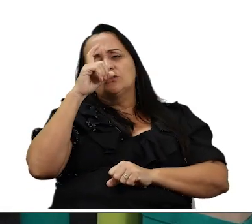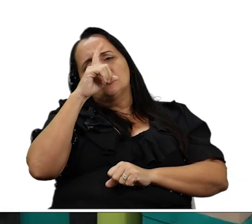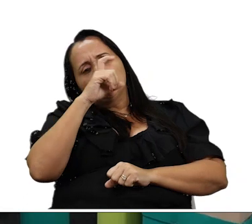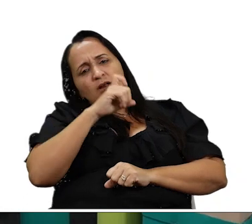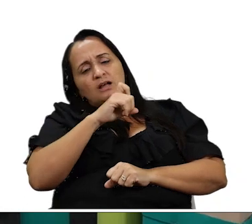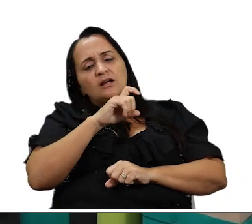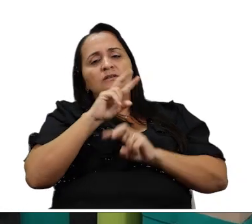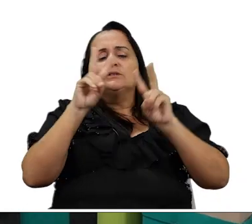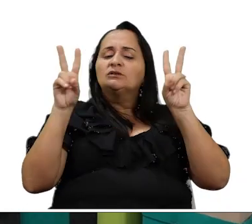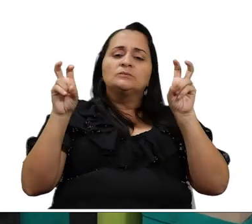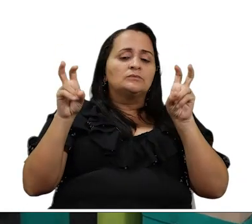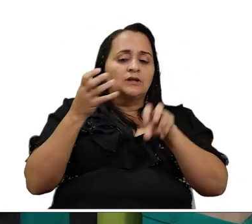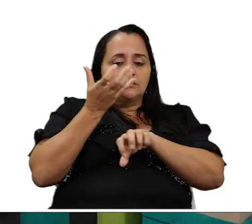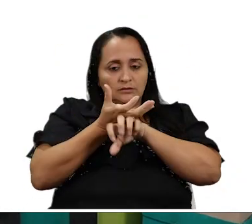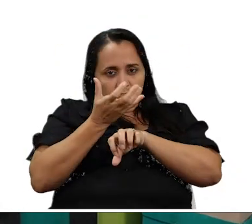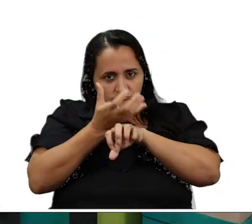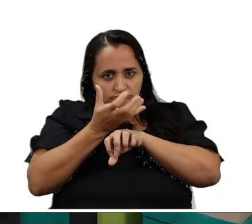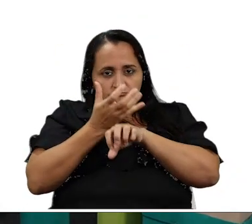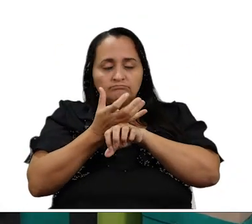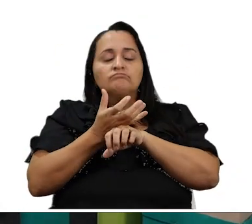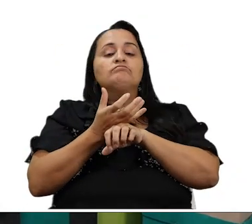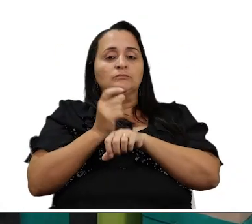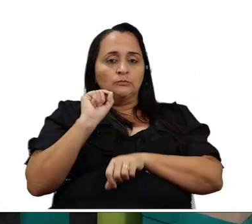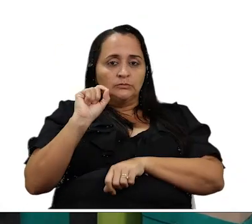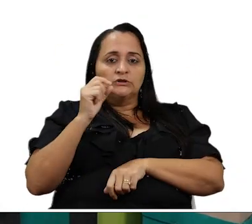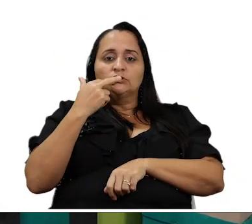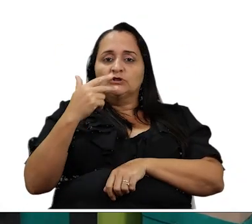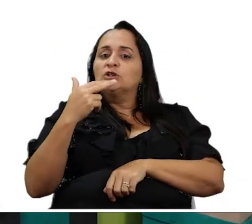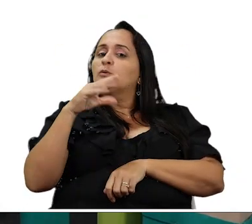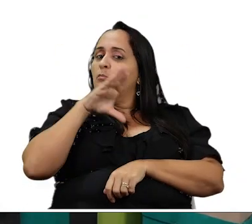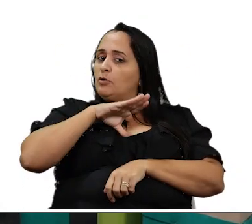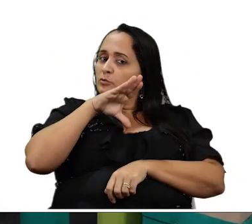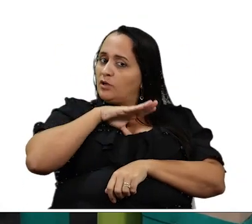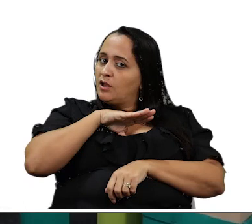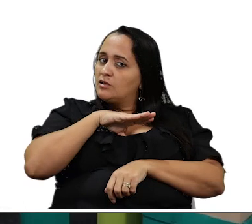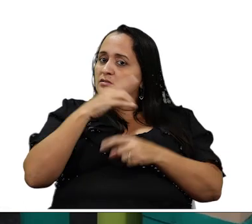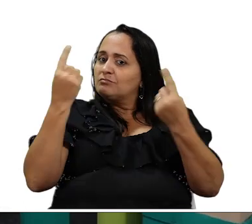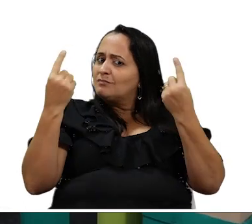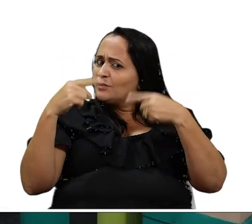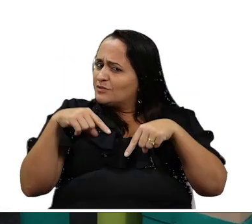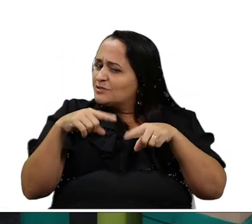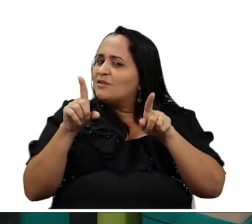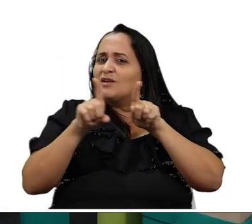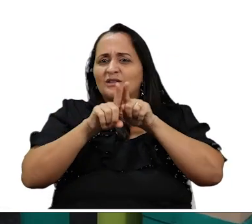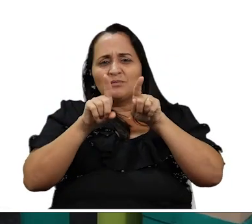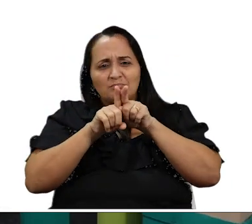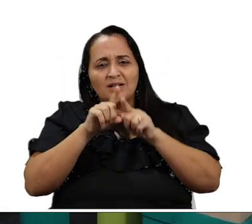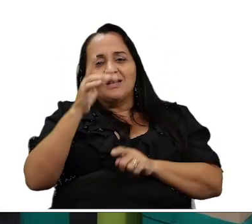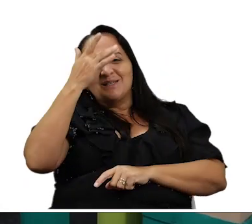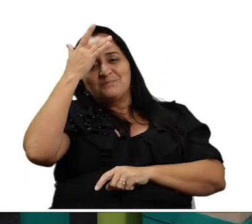portuguesa. E também ajudar aqueles a aprofundar mais no conhecimento e desafiar aqueles, né, que gostam